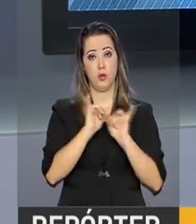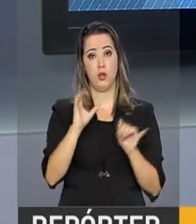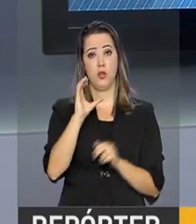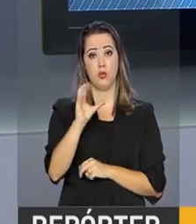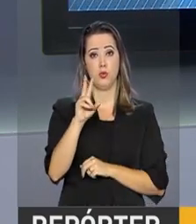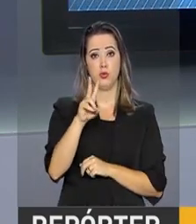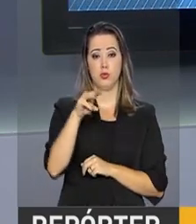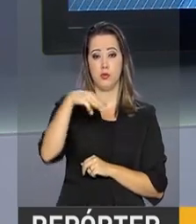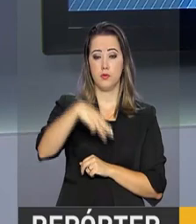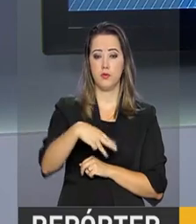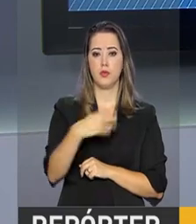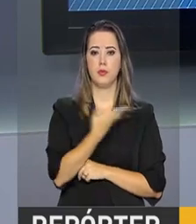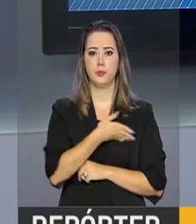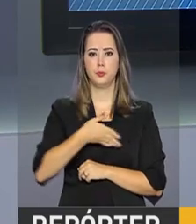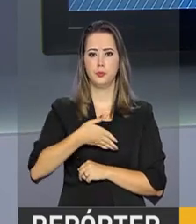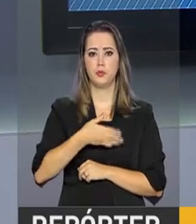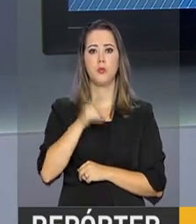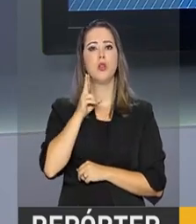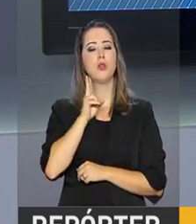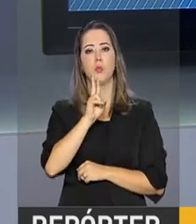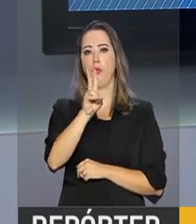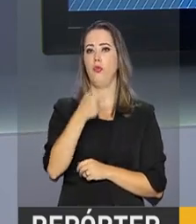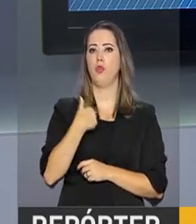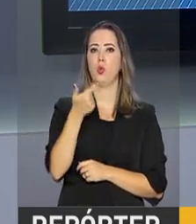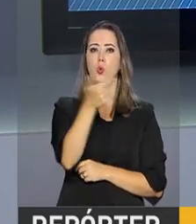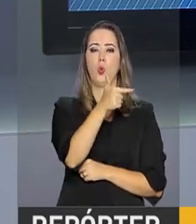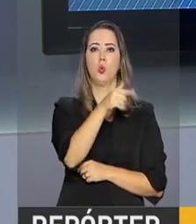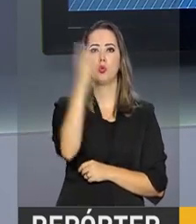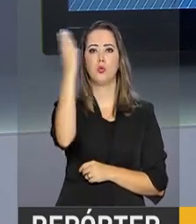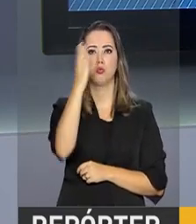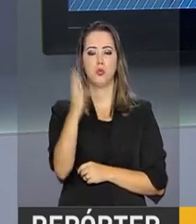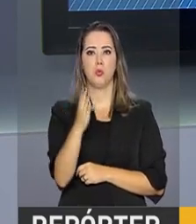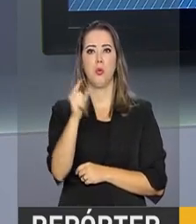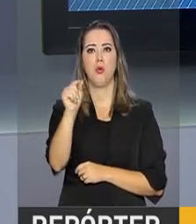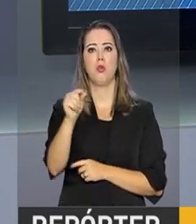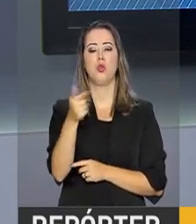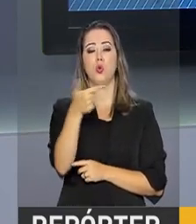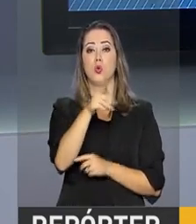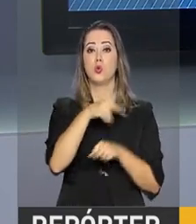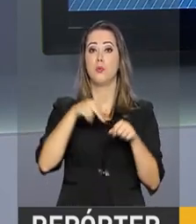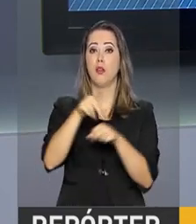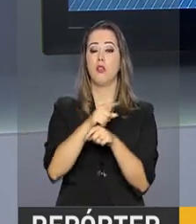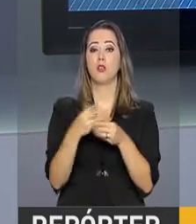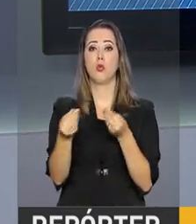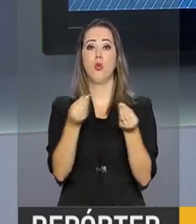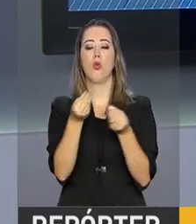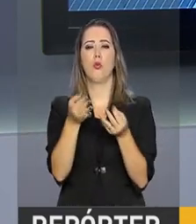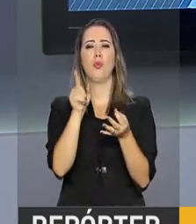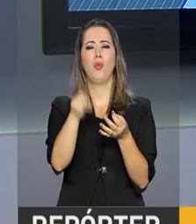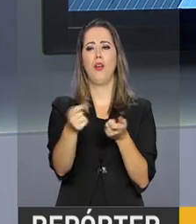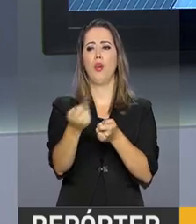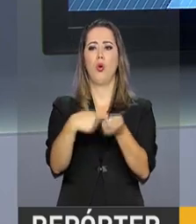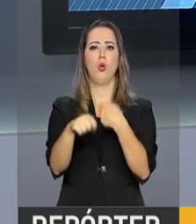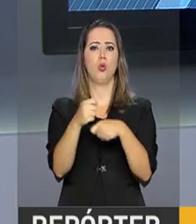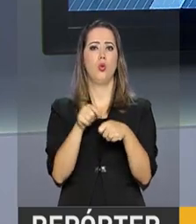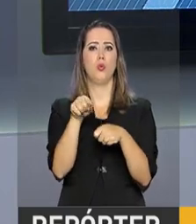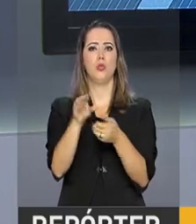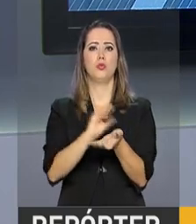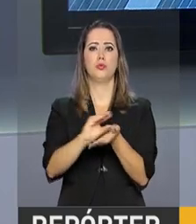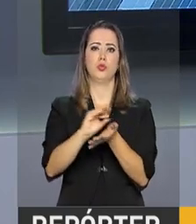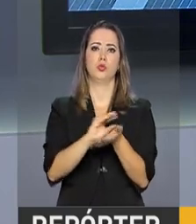disse que não chegou no brasil e em outros países a uma conclusão sobre a natureza jurídica e econômica desses